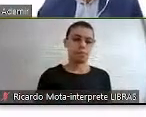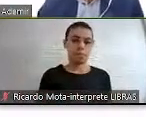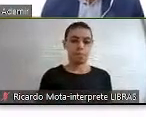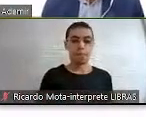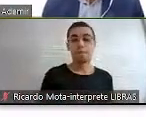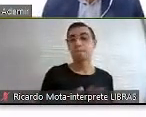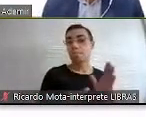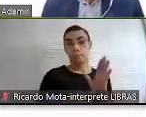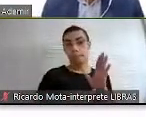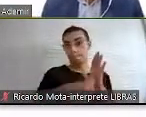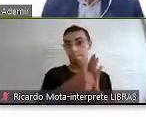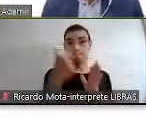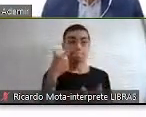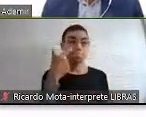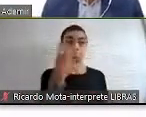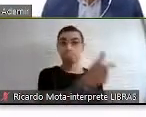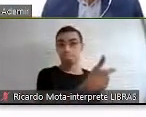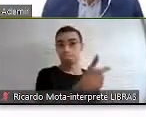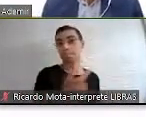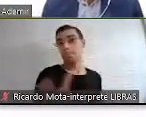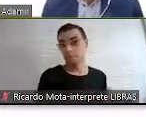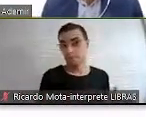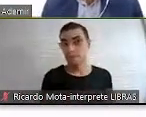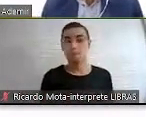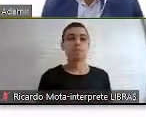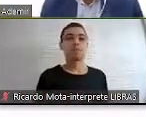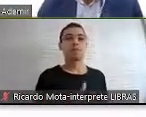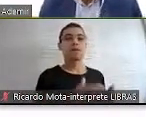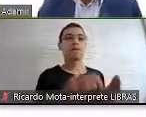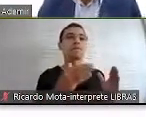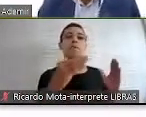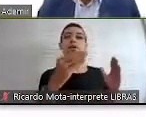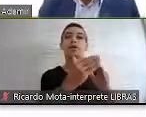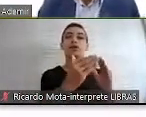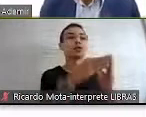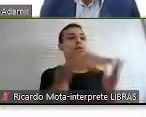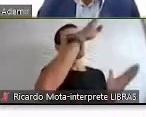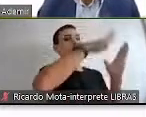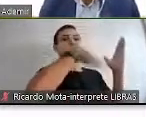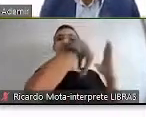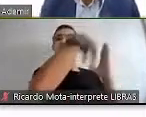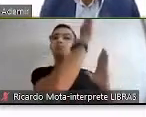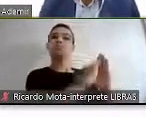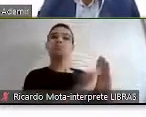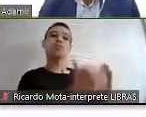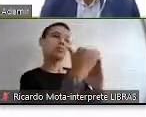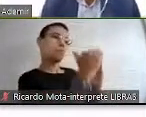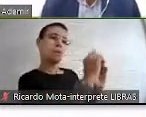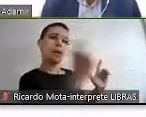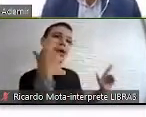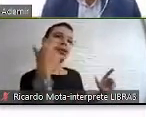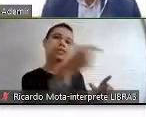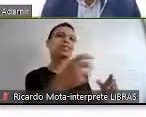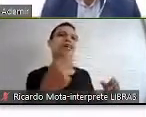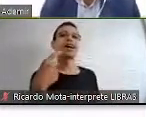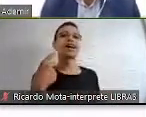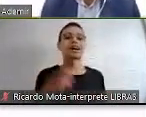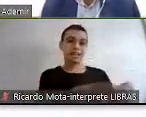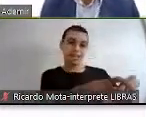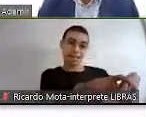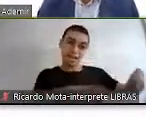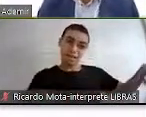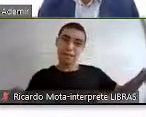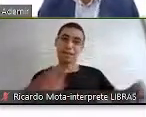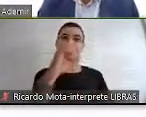condomínio residencial, comercial, de arte, aqui na famosa Avenida Paulista, do estado de São